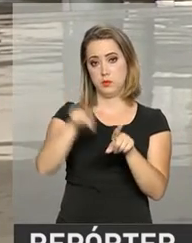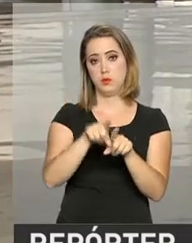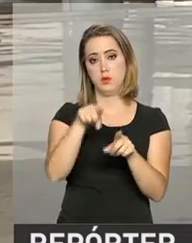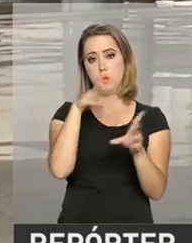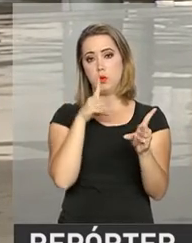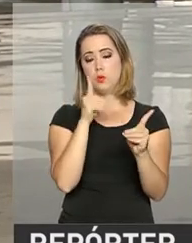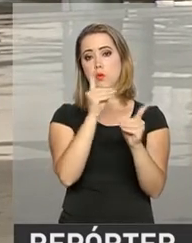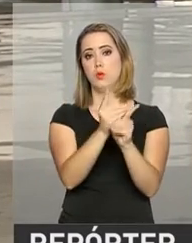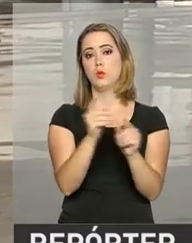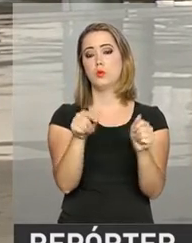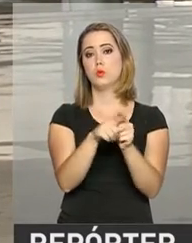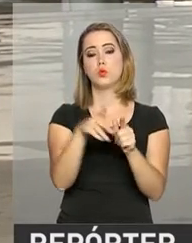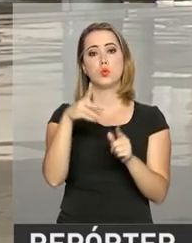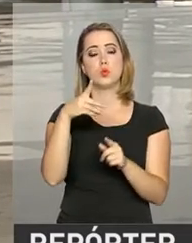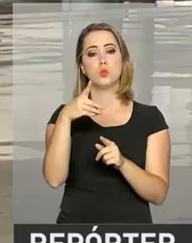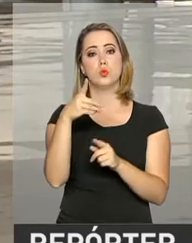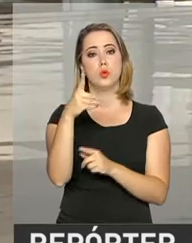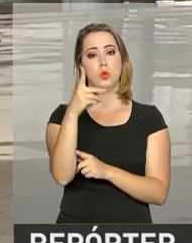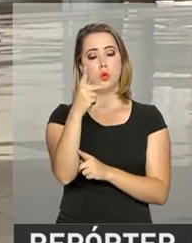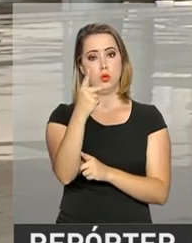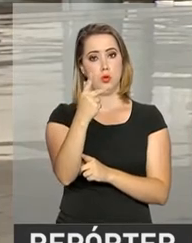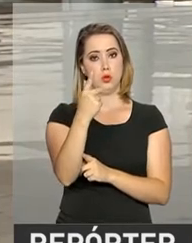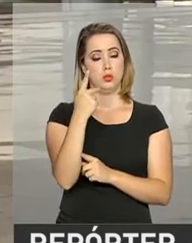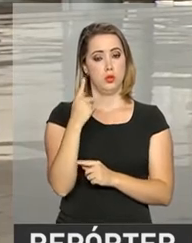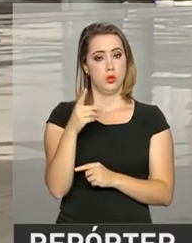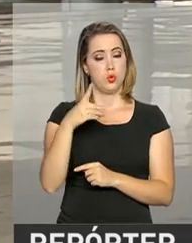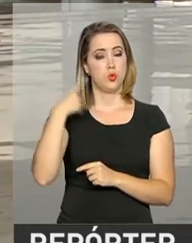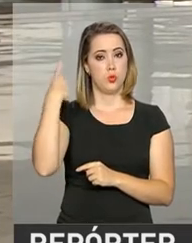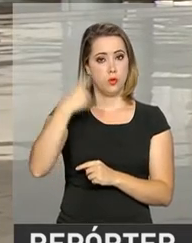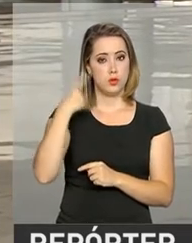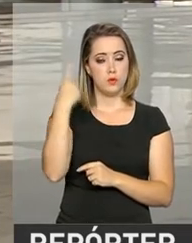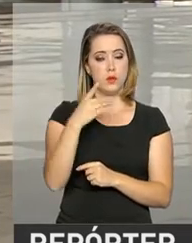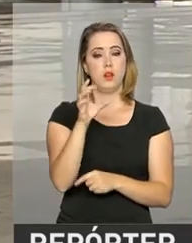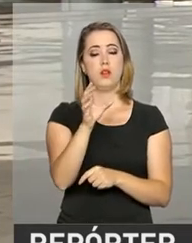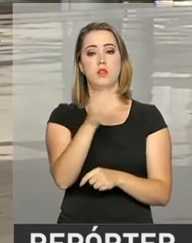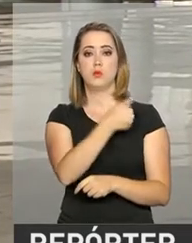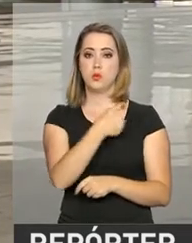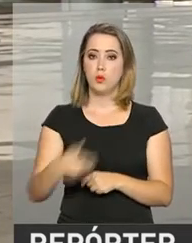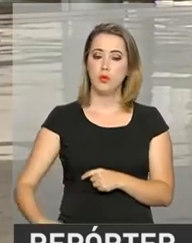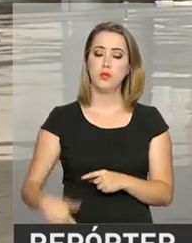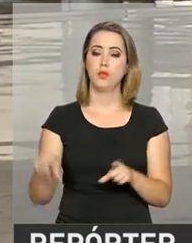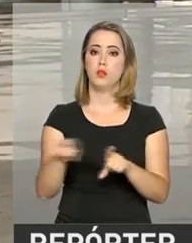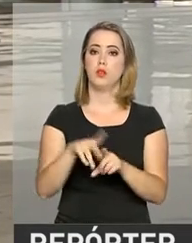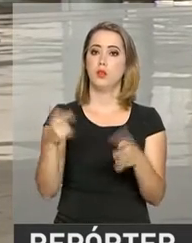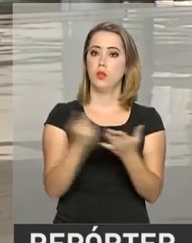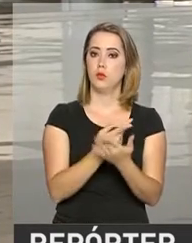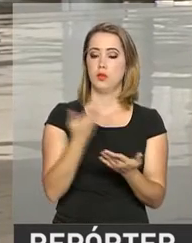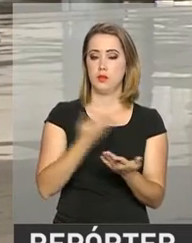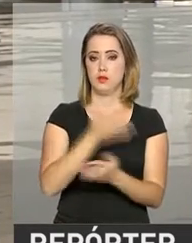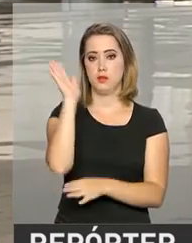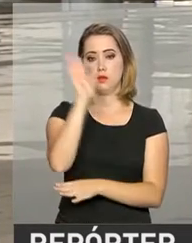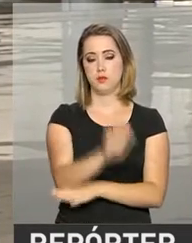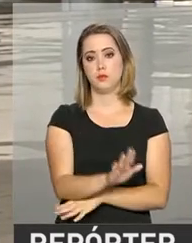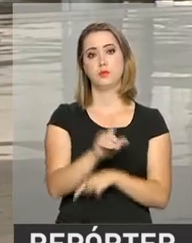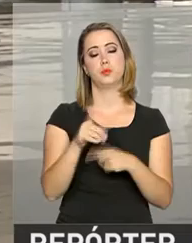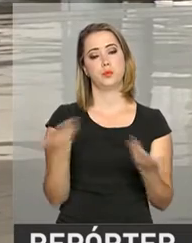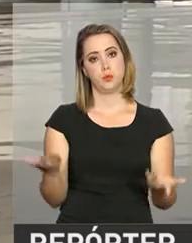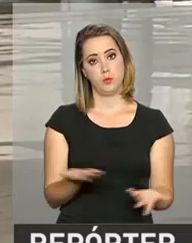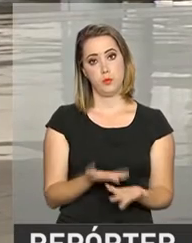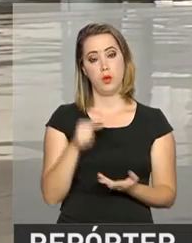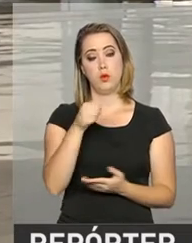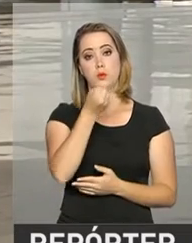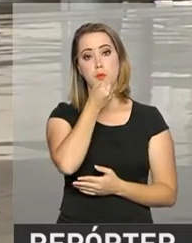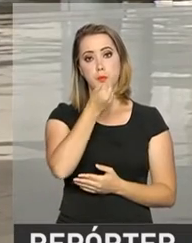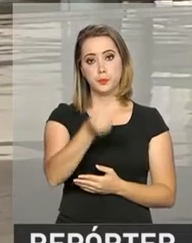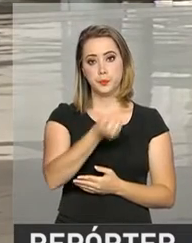procuradores estaduais, que vai ocorrer no aeroporto da cidade. Nesta tarde, o ministro Alexandre de Moraes concedeu uma entrevista